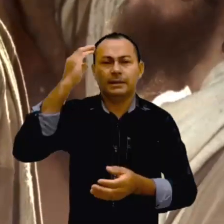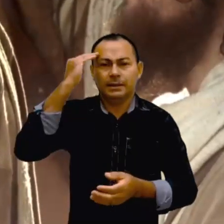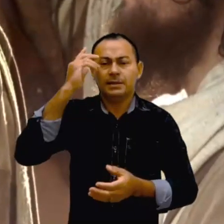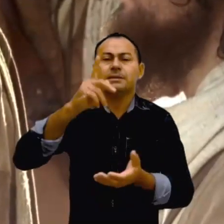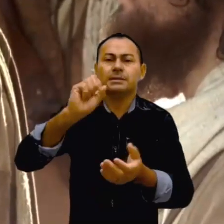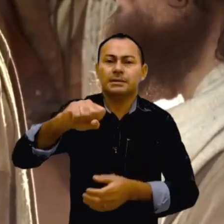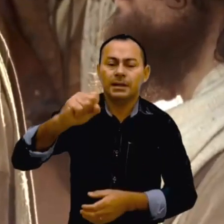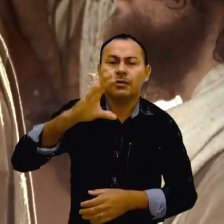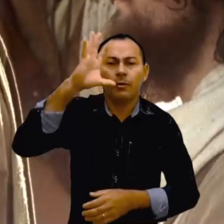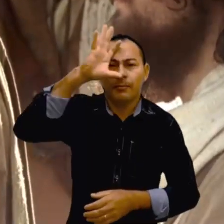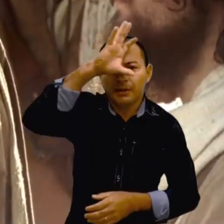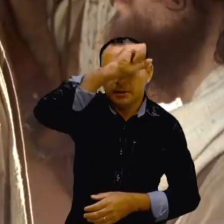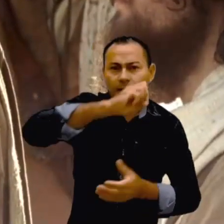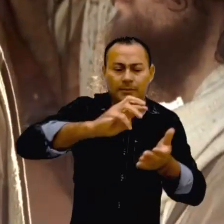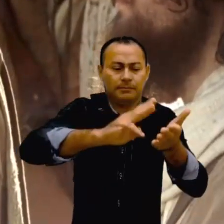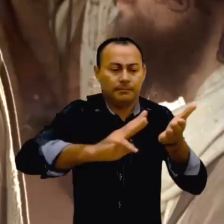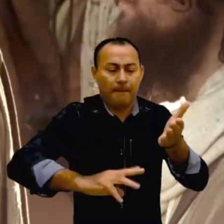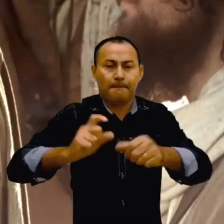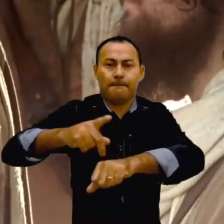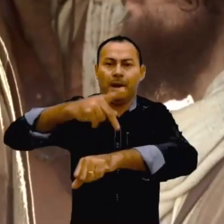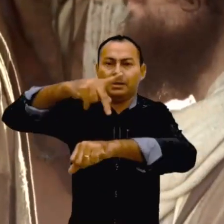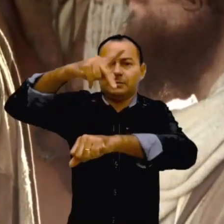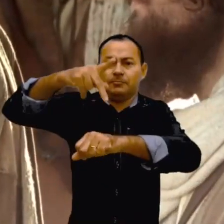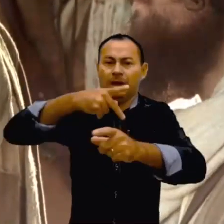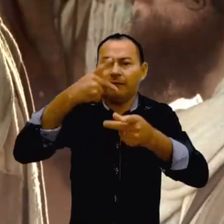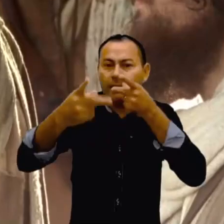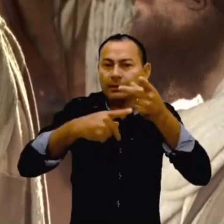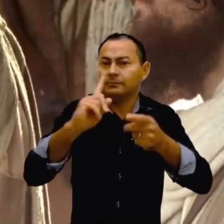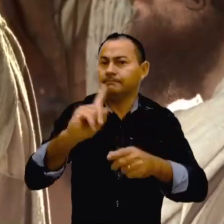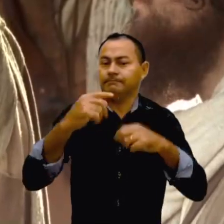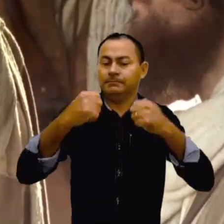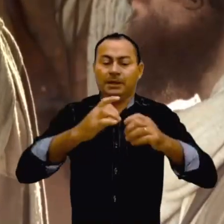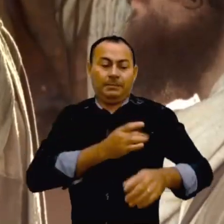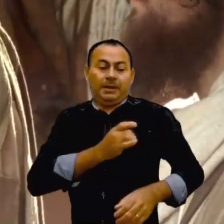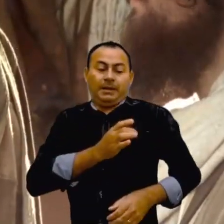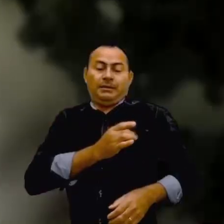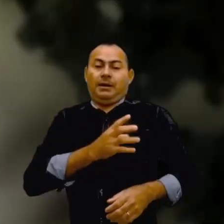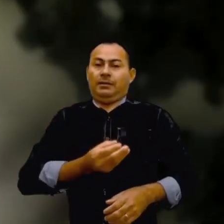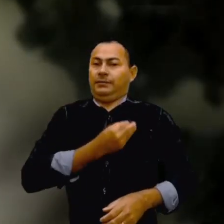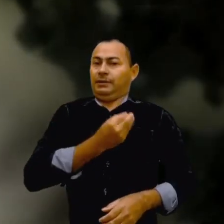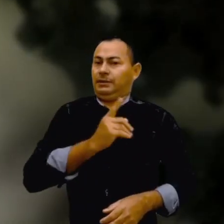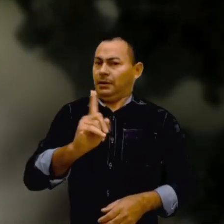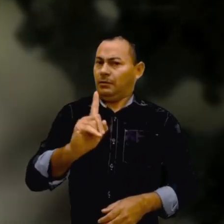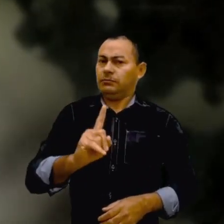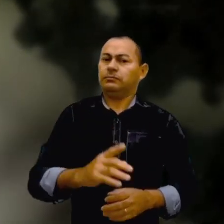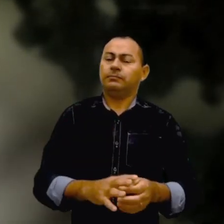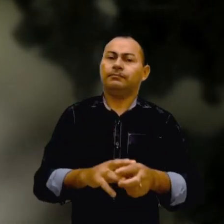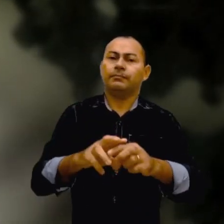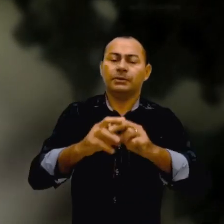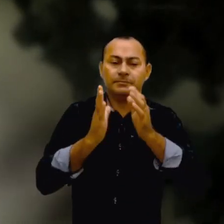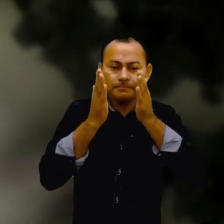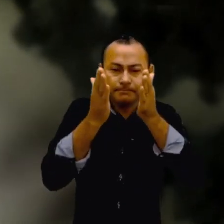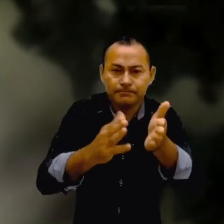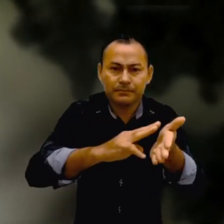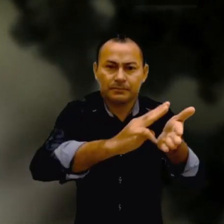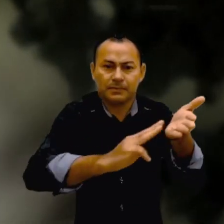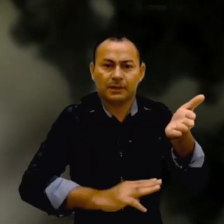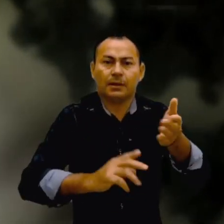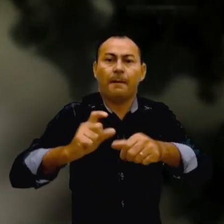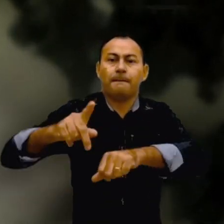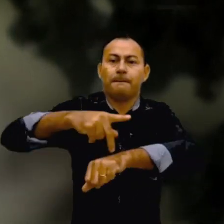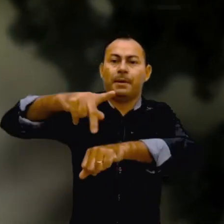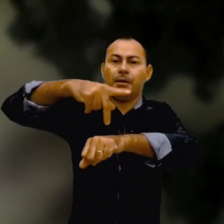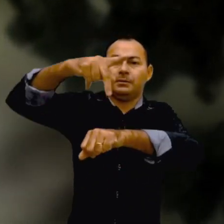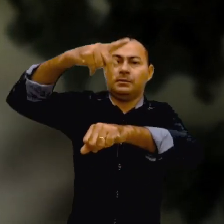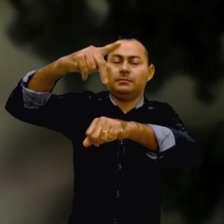sim, vai compreender a mensagem da Páscoa, que afirma que não precisamos temer a vida. Esta é a ênfase da mensagem